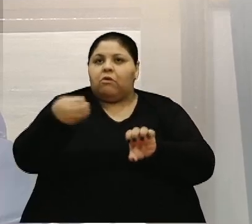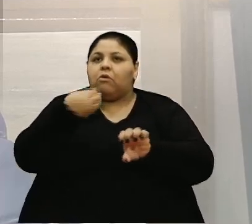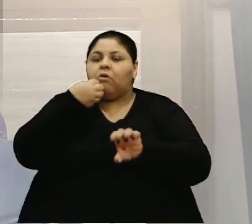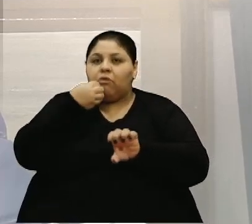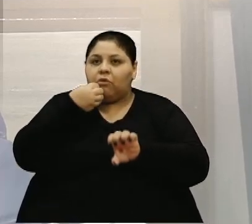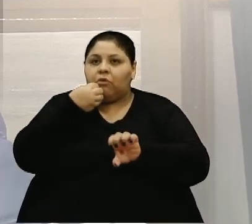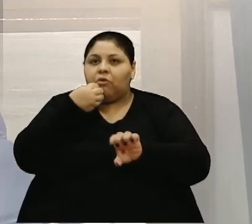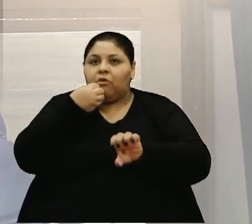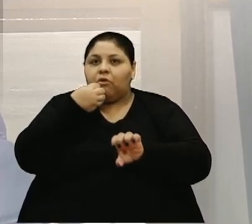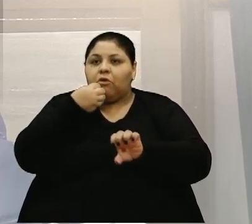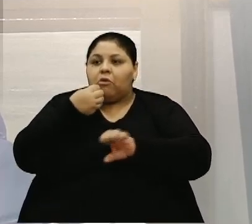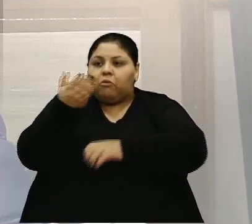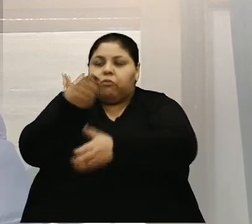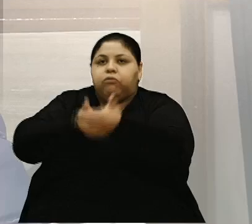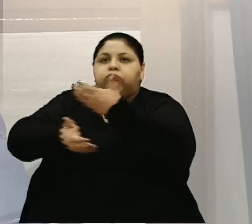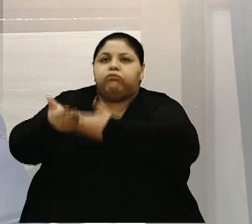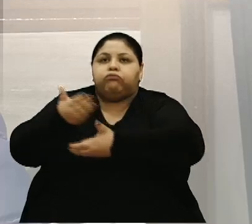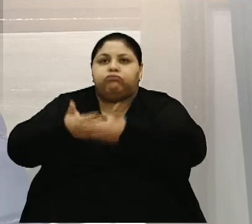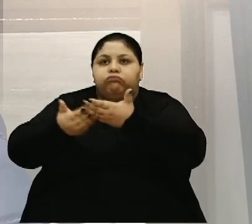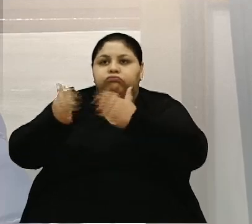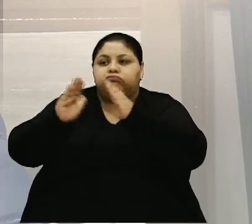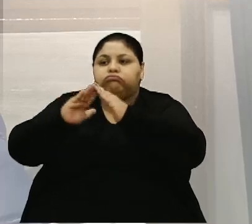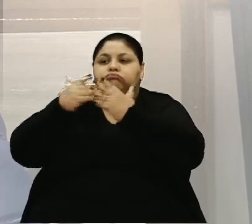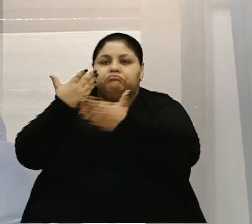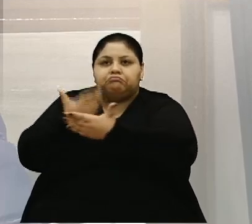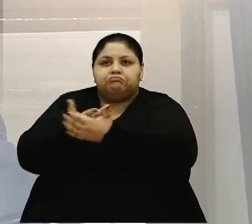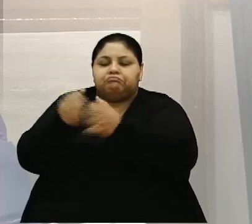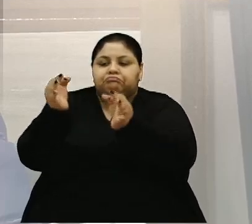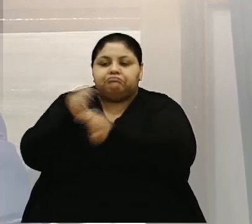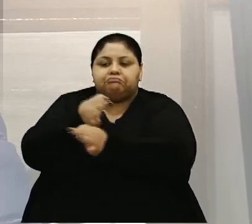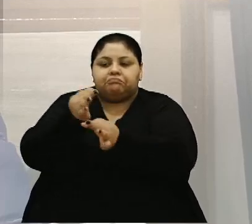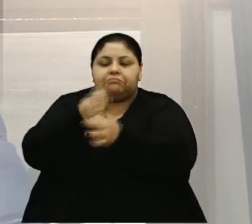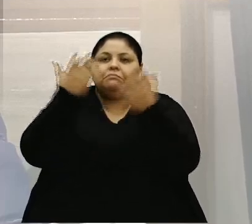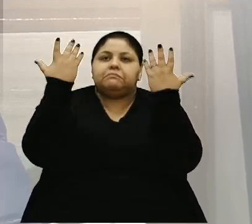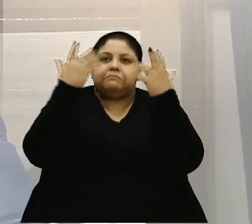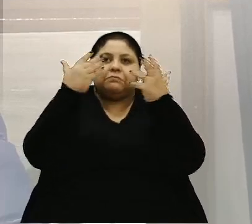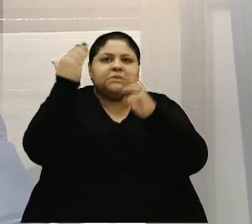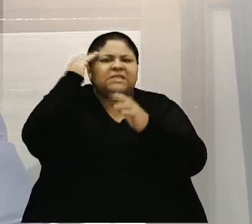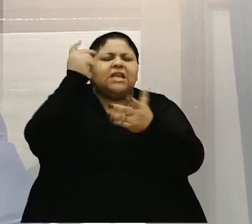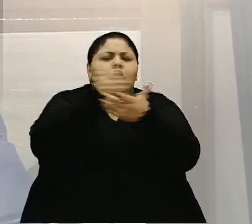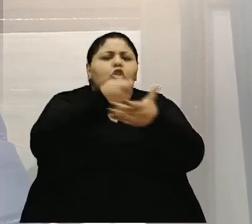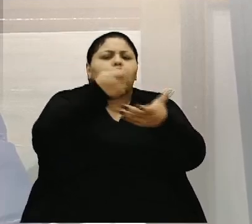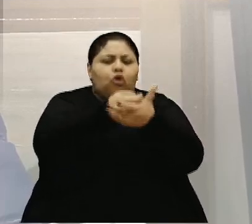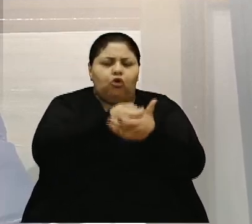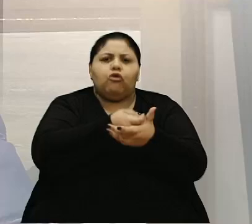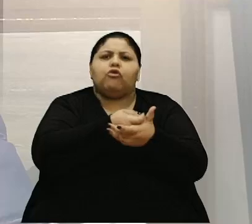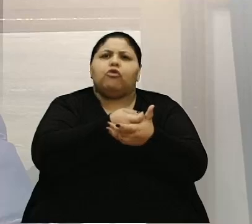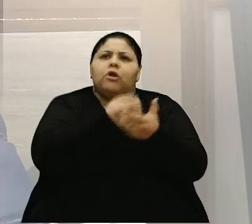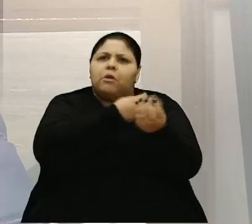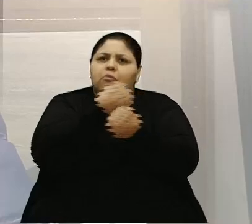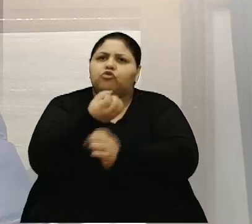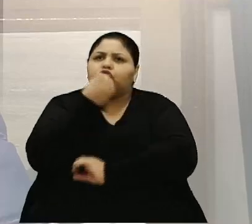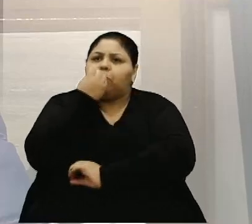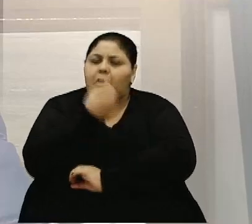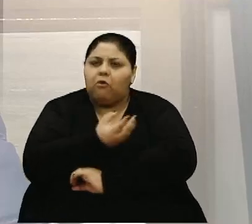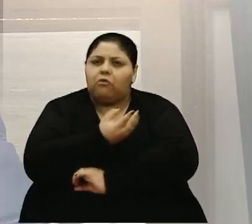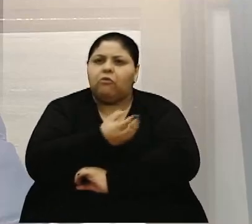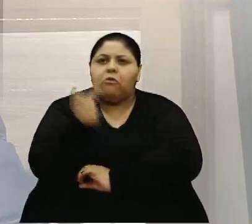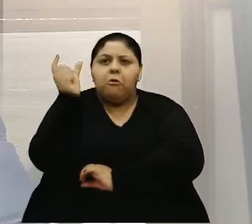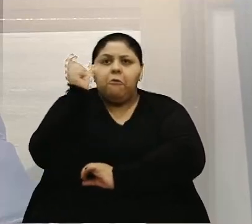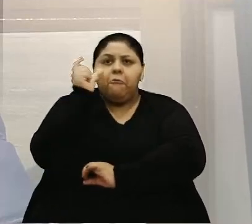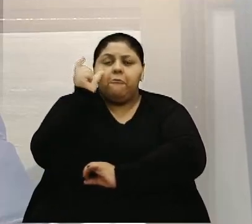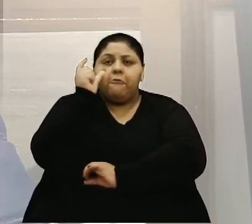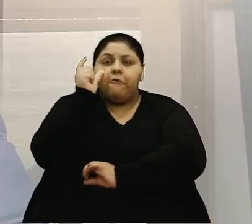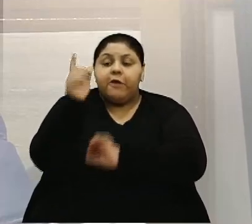estarão atendidos, né, com uma escolinha de excelência. Então, parabéns, sei o quanto o senhor lutou por isso, e é muito bom, né, ver as coisas que a